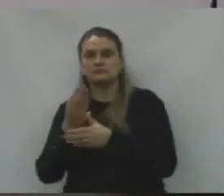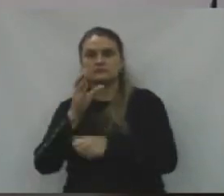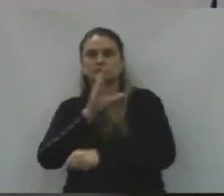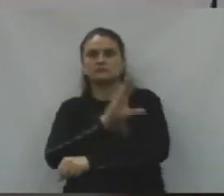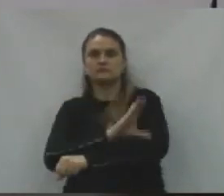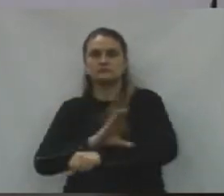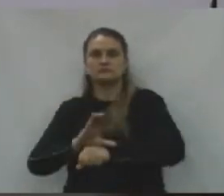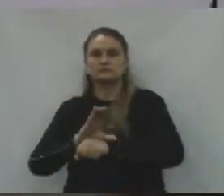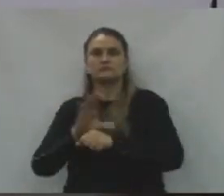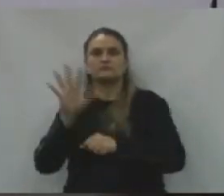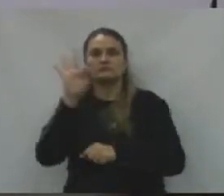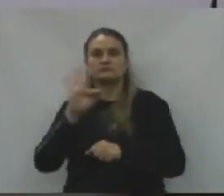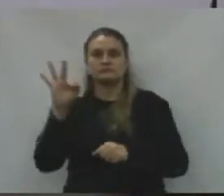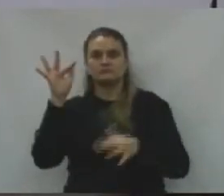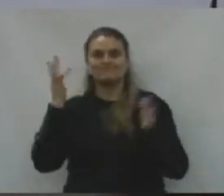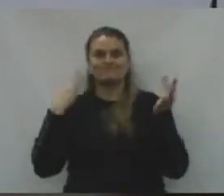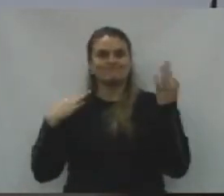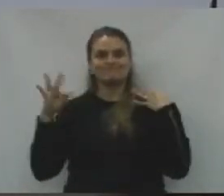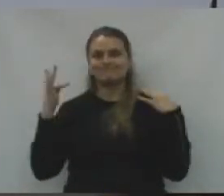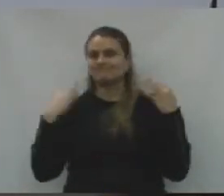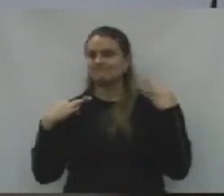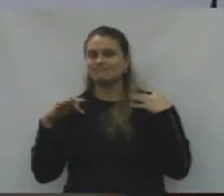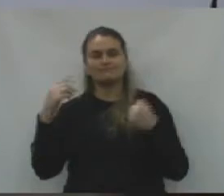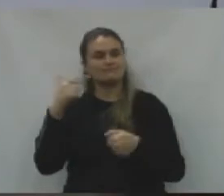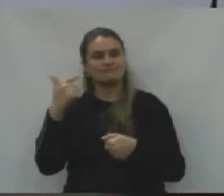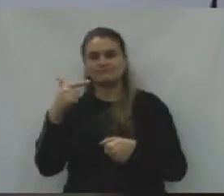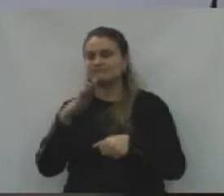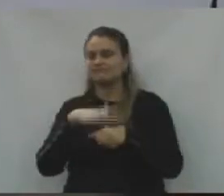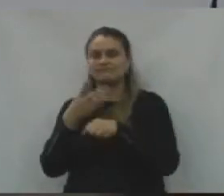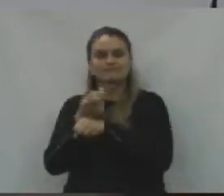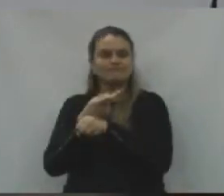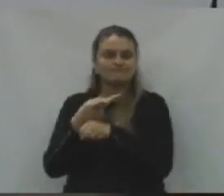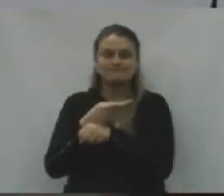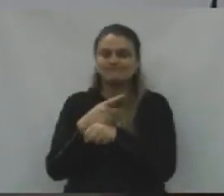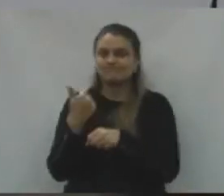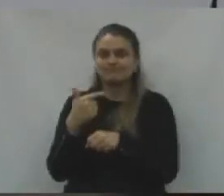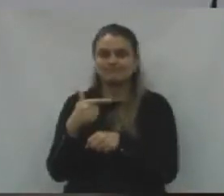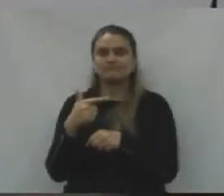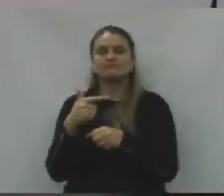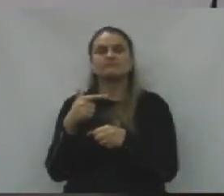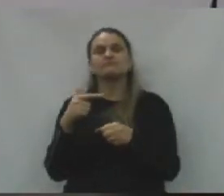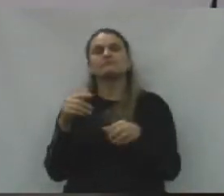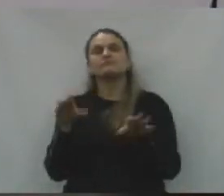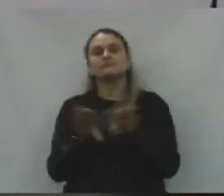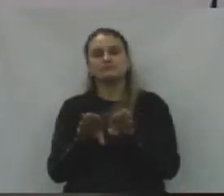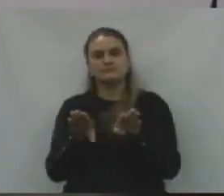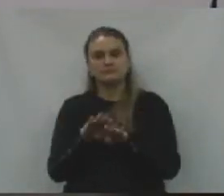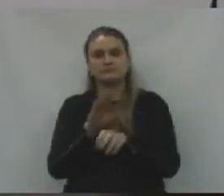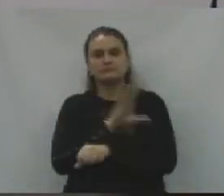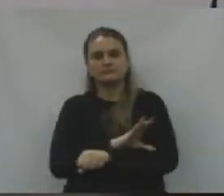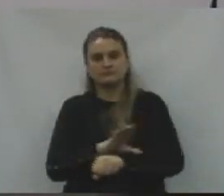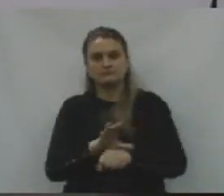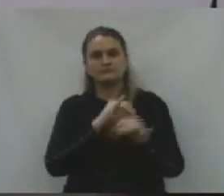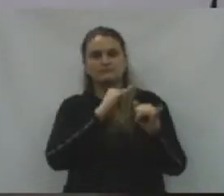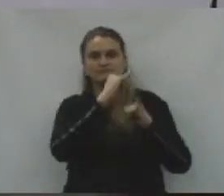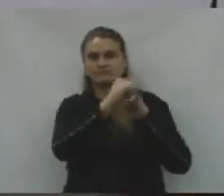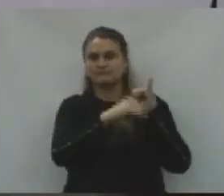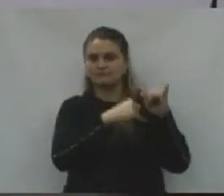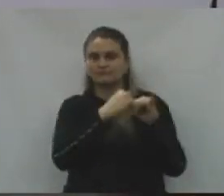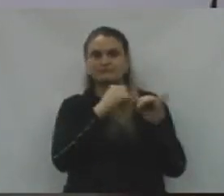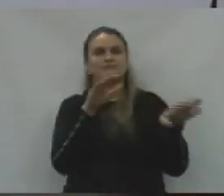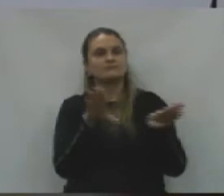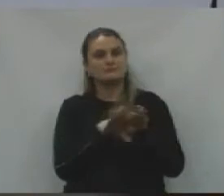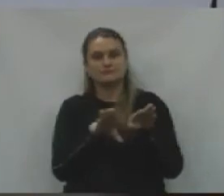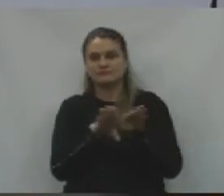de turismo, que depois acabou não tendo mais a procura. Licenciatura em informática, que passou pelo mesmo processo aqui